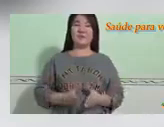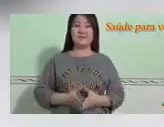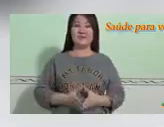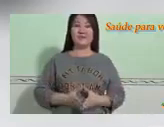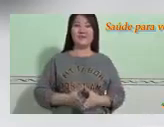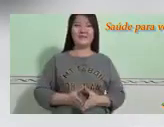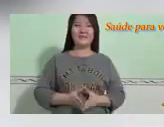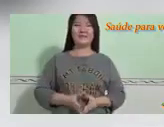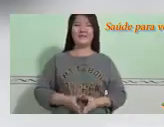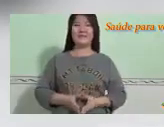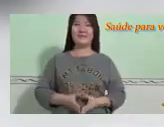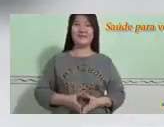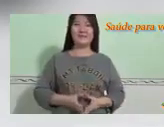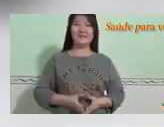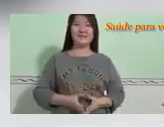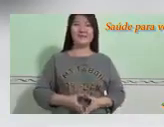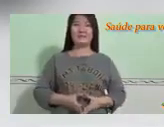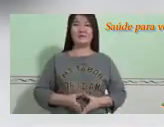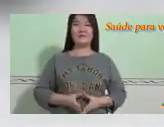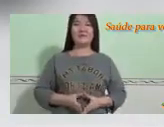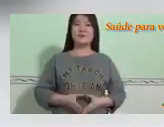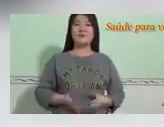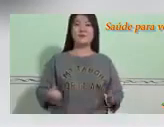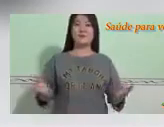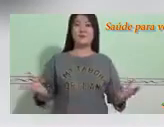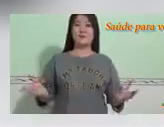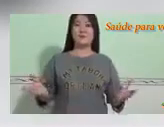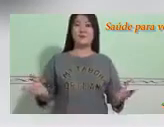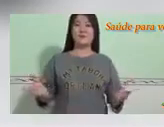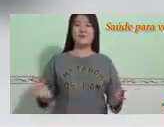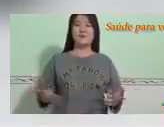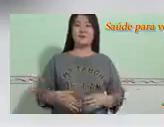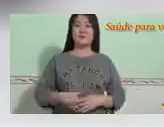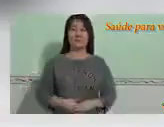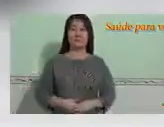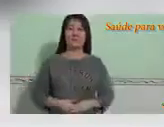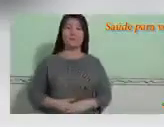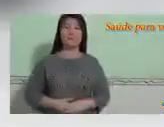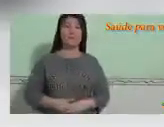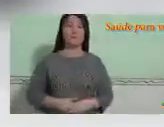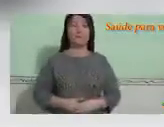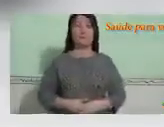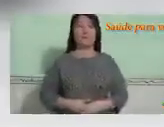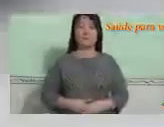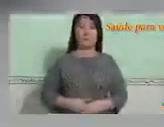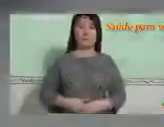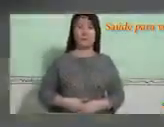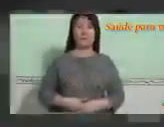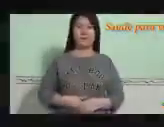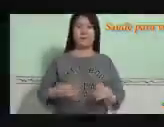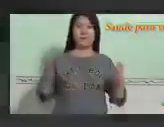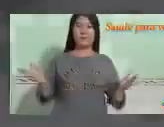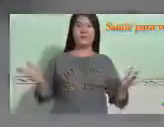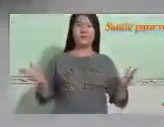Essas proteínas são encontradas no corpo e ajudam as células a funcionar corretamente, entretanto, por razões ainda